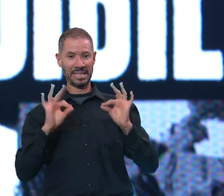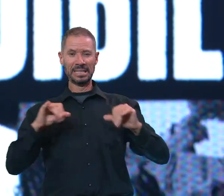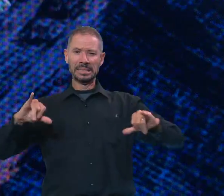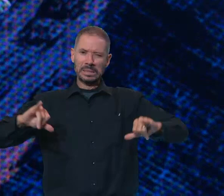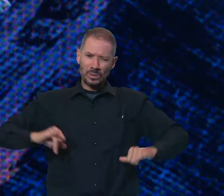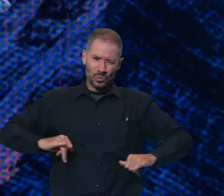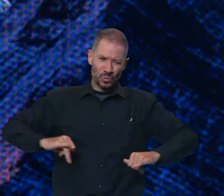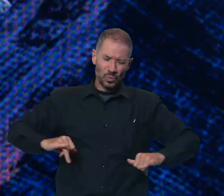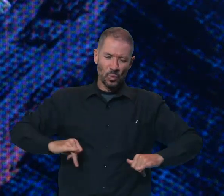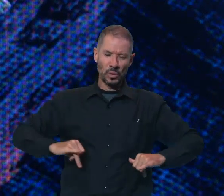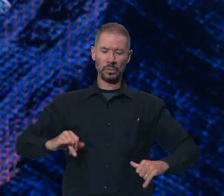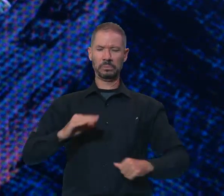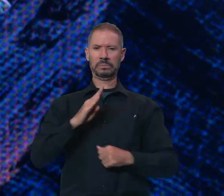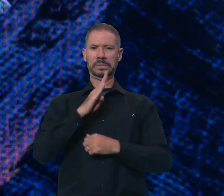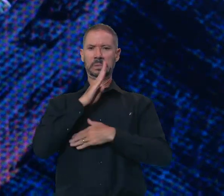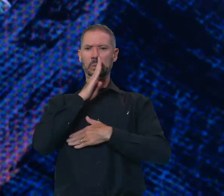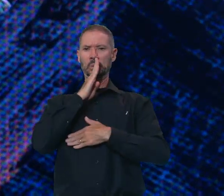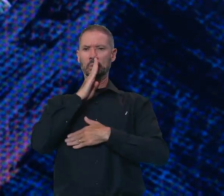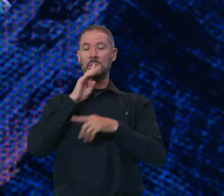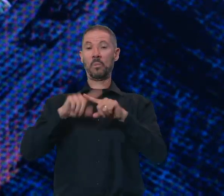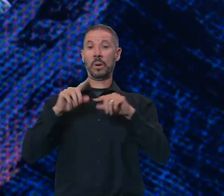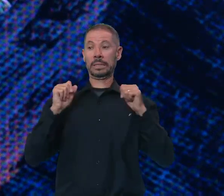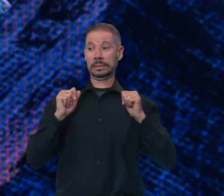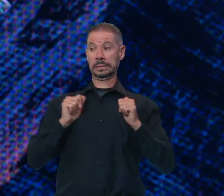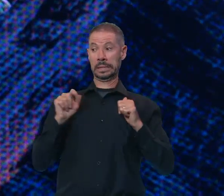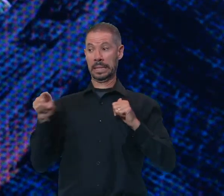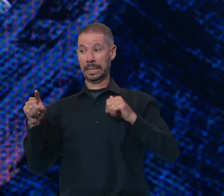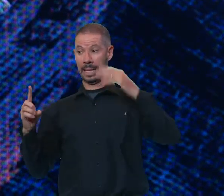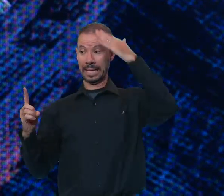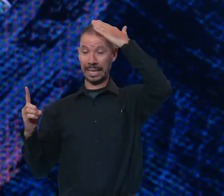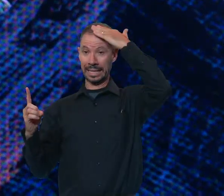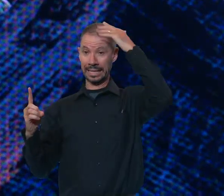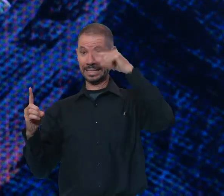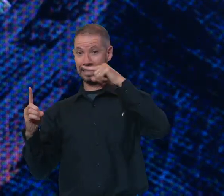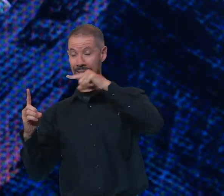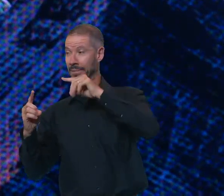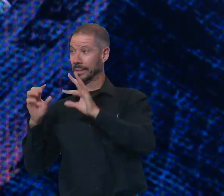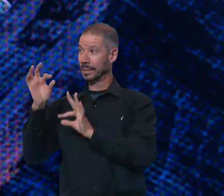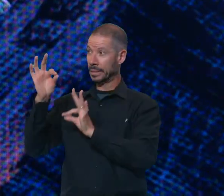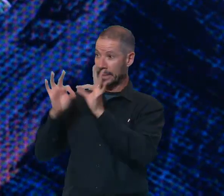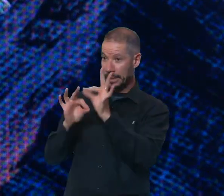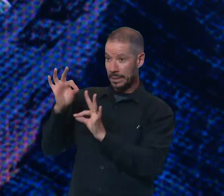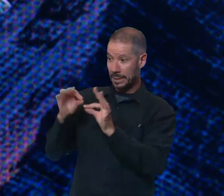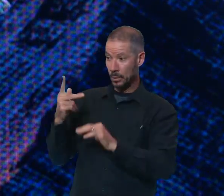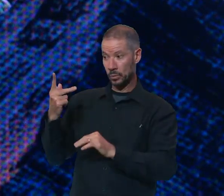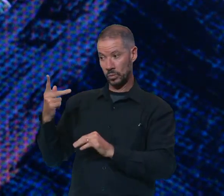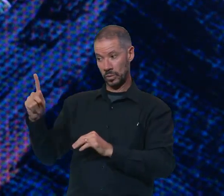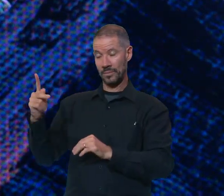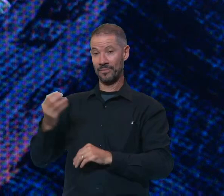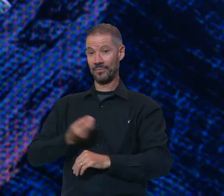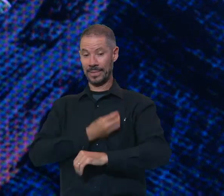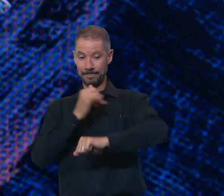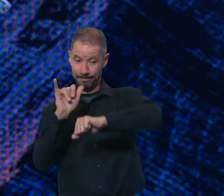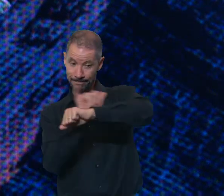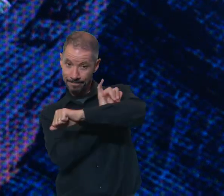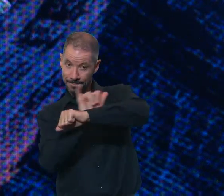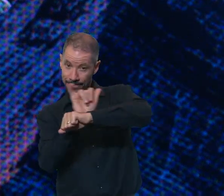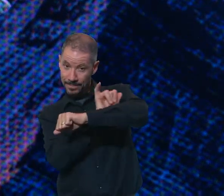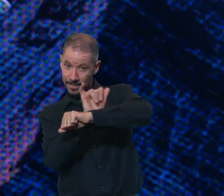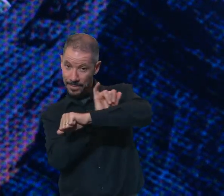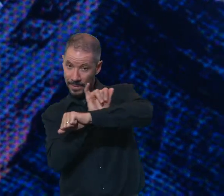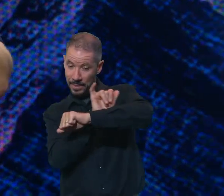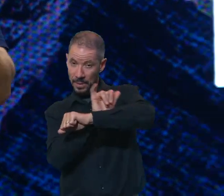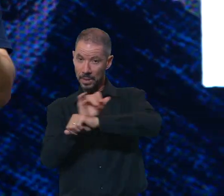sofrendo quieto. Porque ele acreditava que Deus queria trabalhar, inclusive, através daquilo. E ele traz